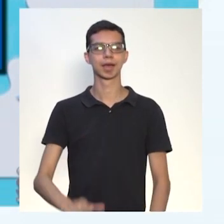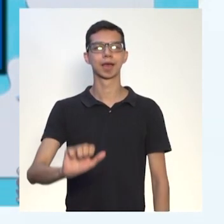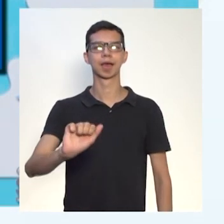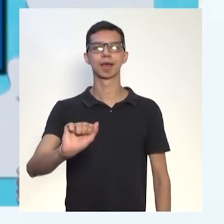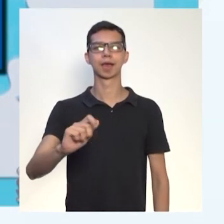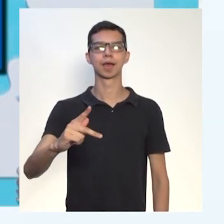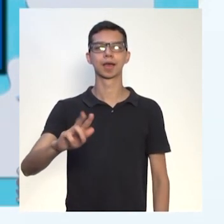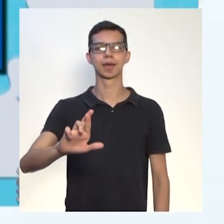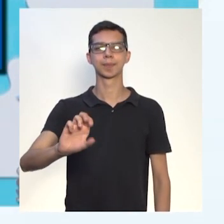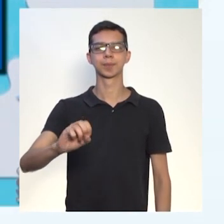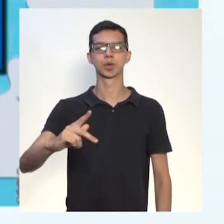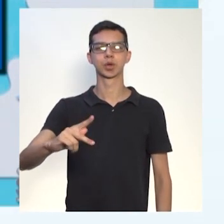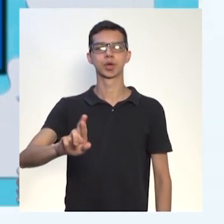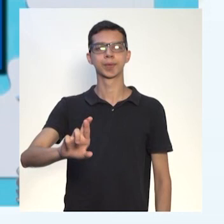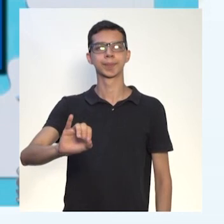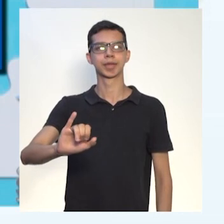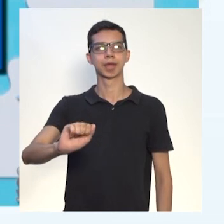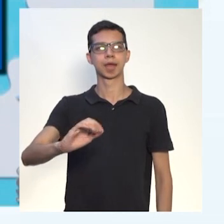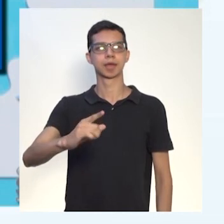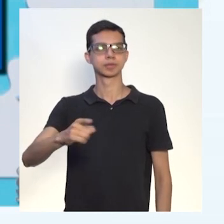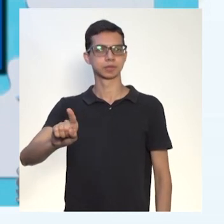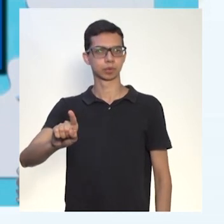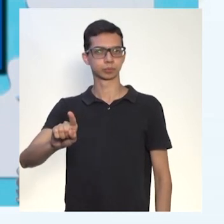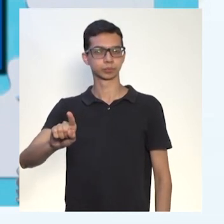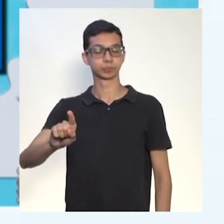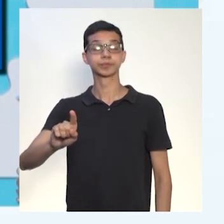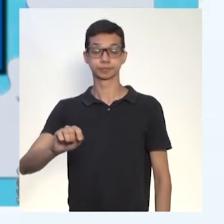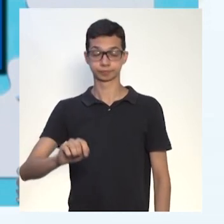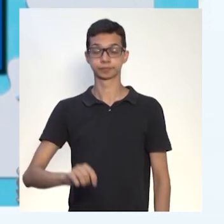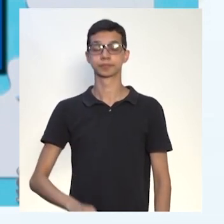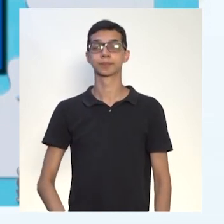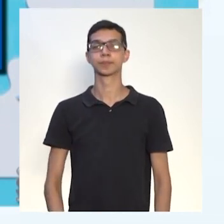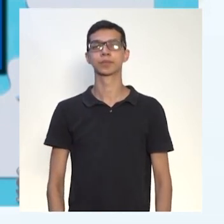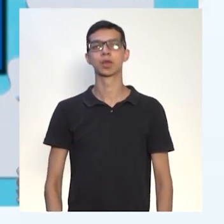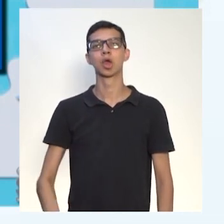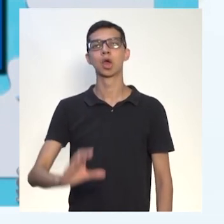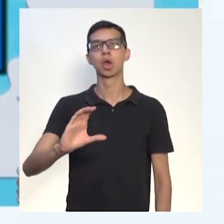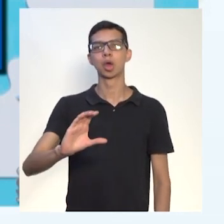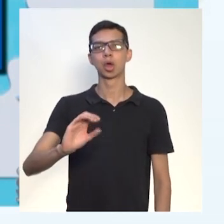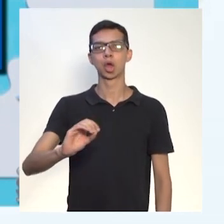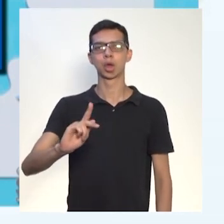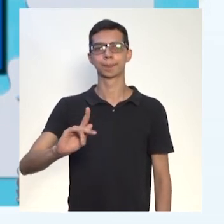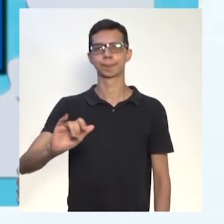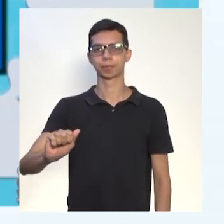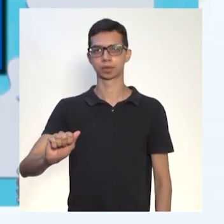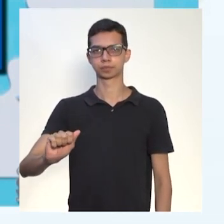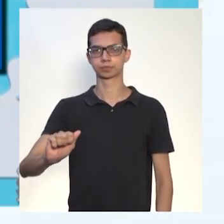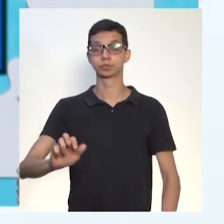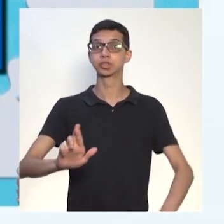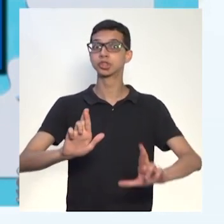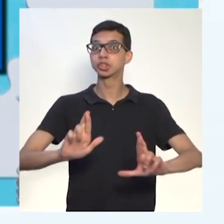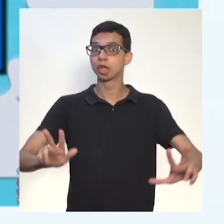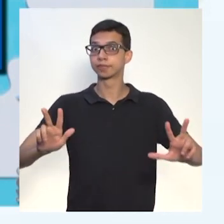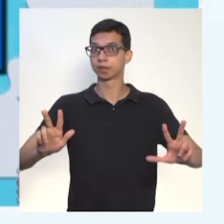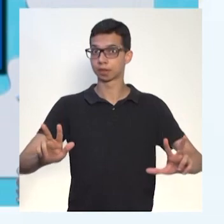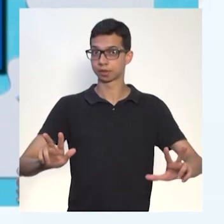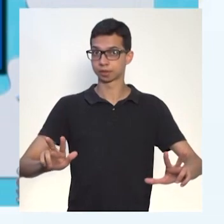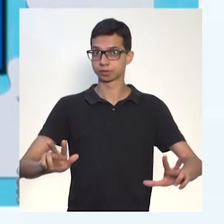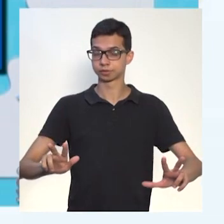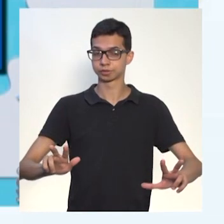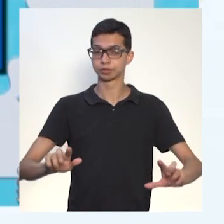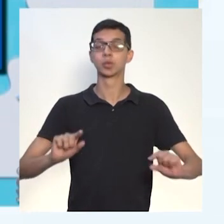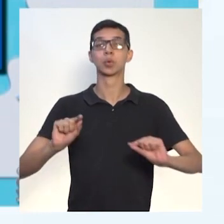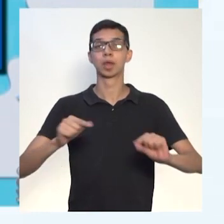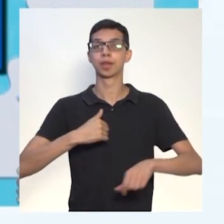de cópia. Lembra que eu falei que a gente vai aprender a fazer paráfrase, a se